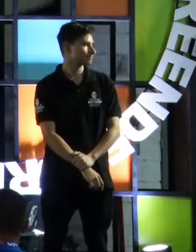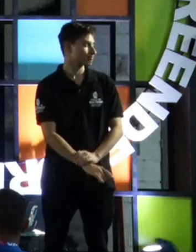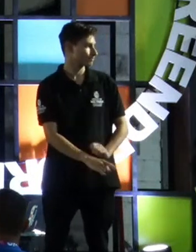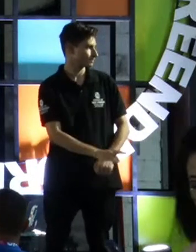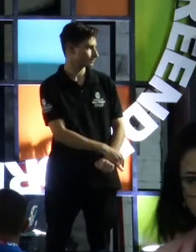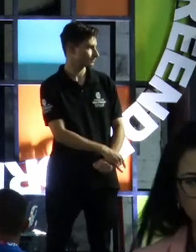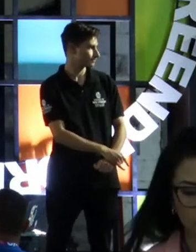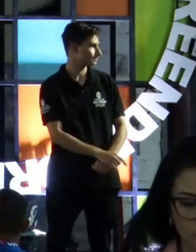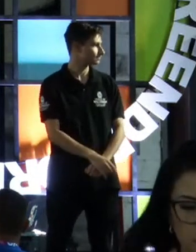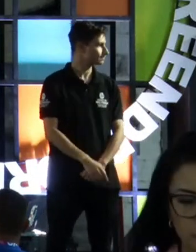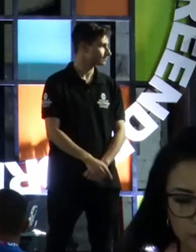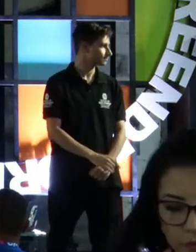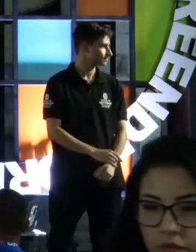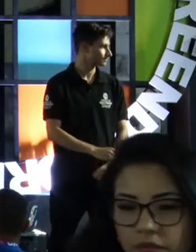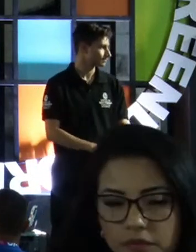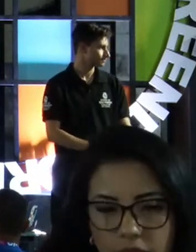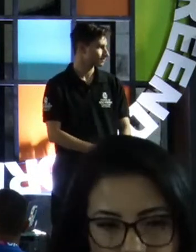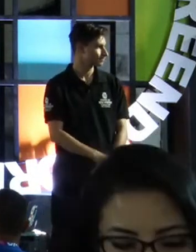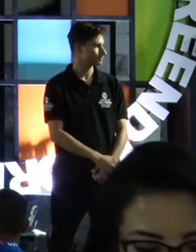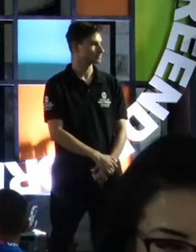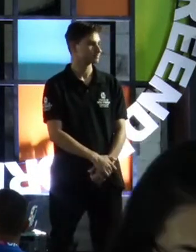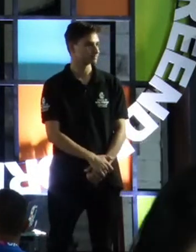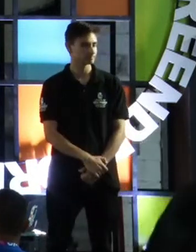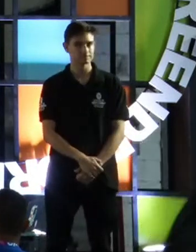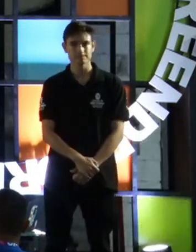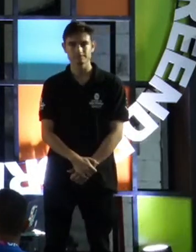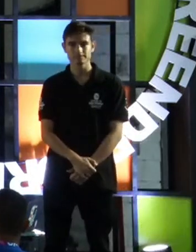Fui eu que fiz besteira aqui, gente.